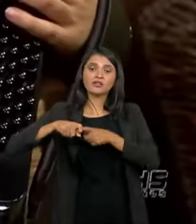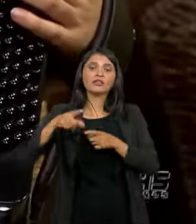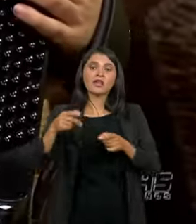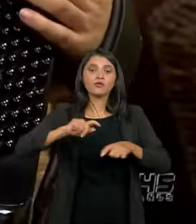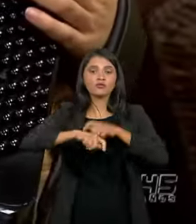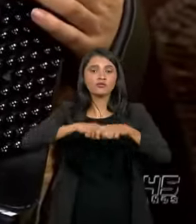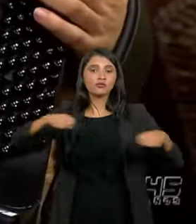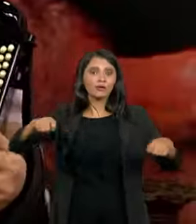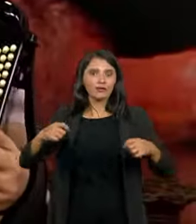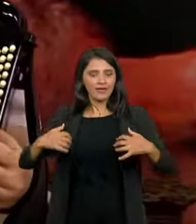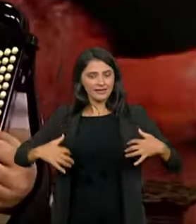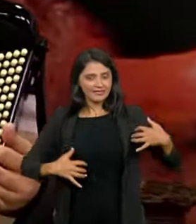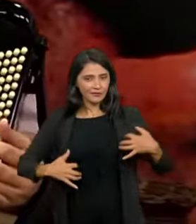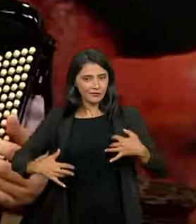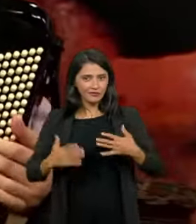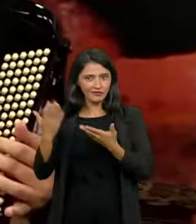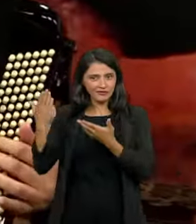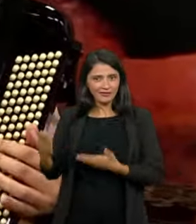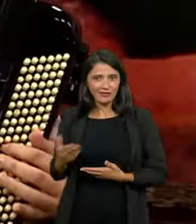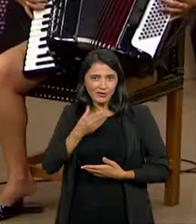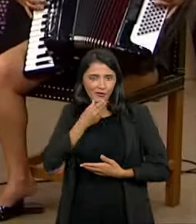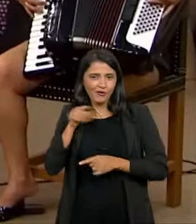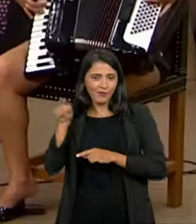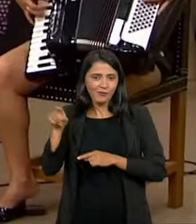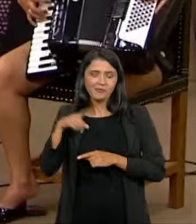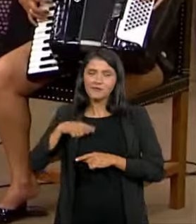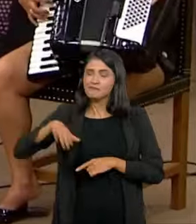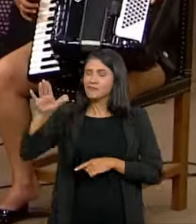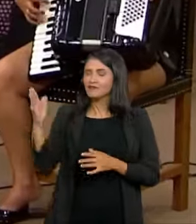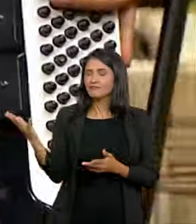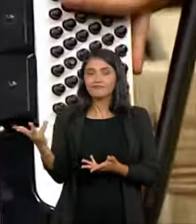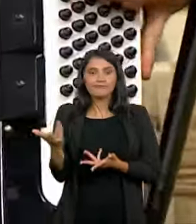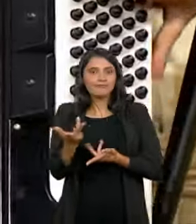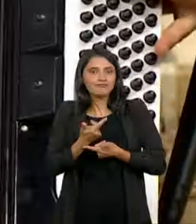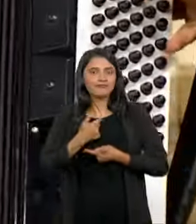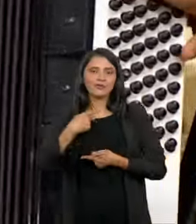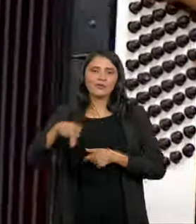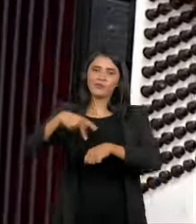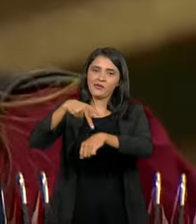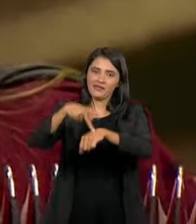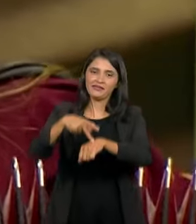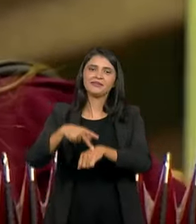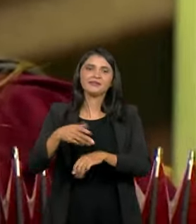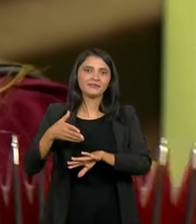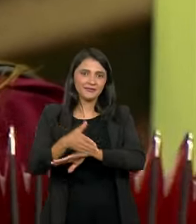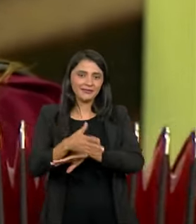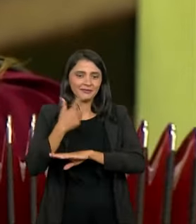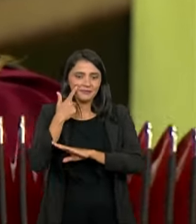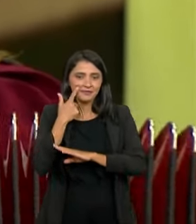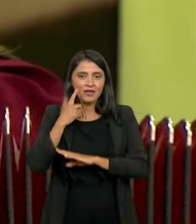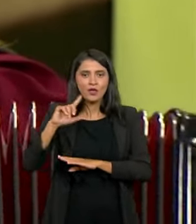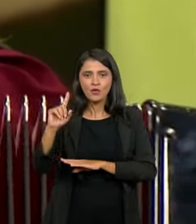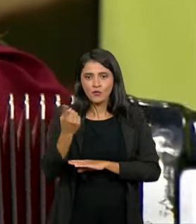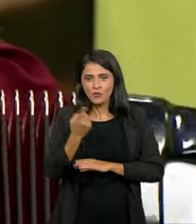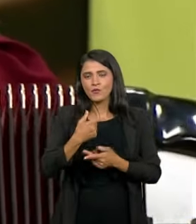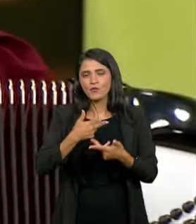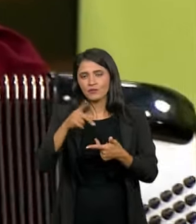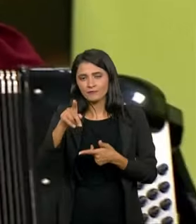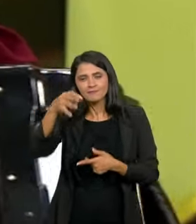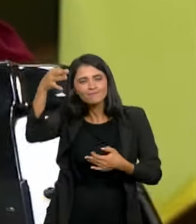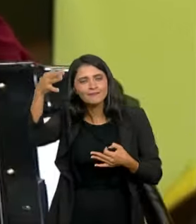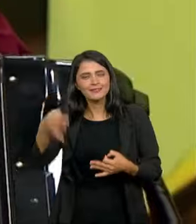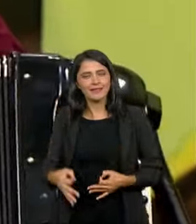A sanfona e os sanfoneiros mais talentosos do nosso país. E de uma coisa fique